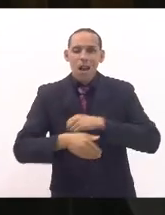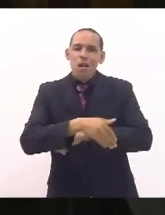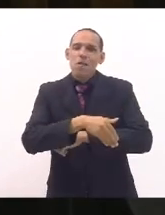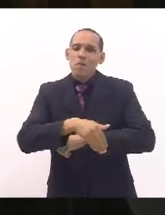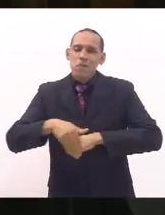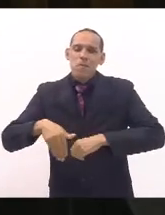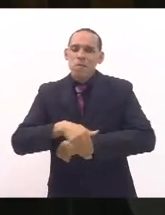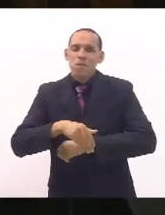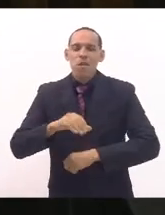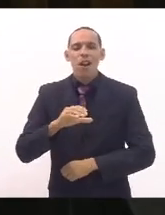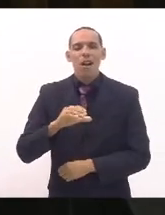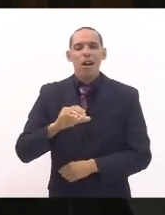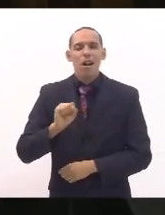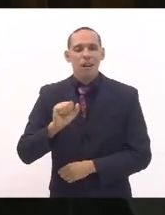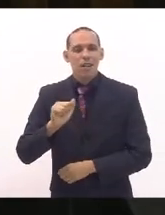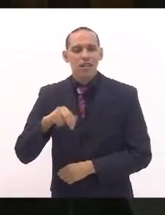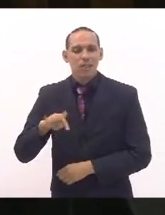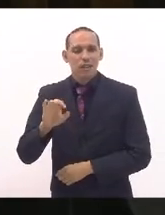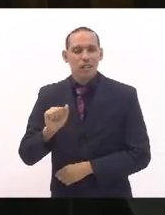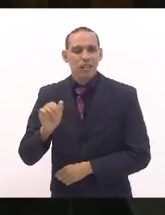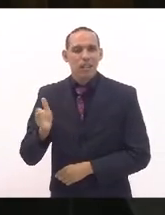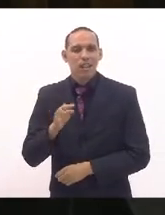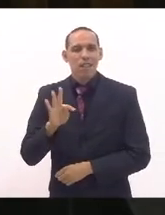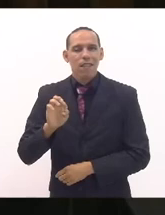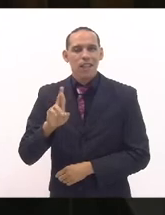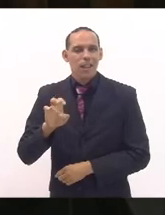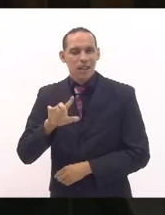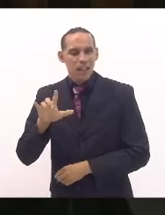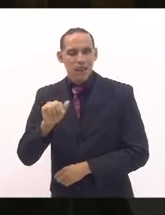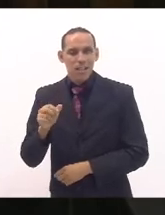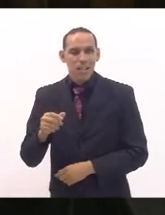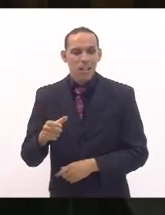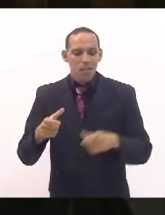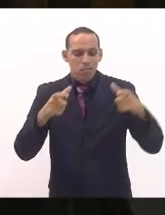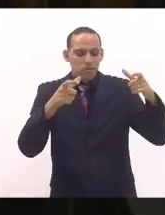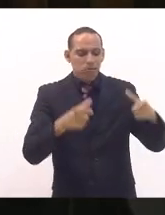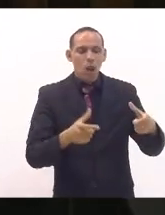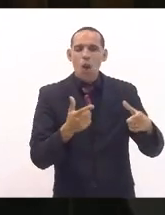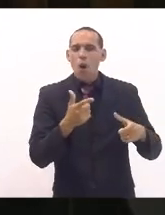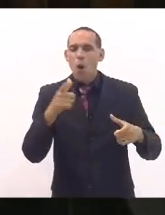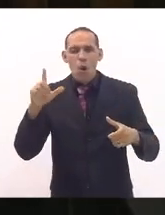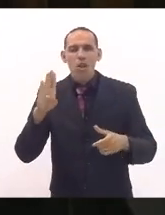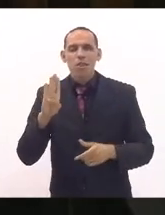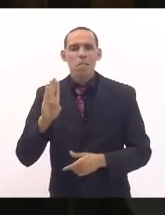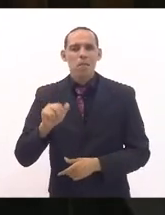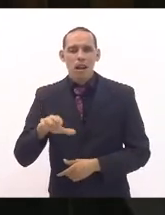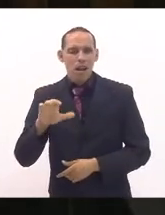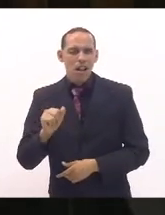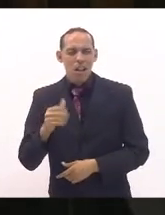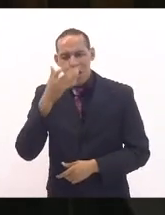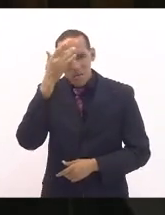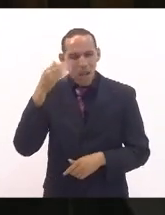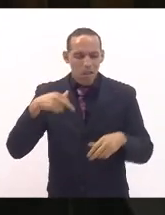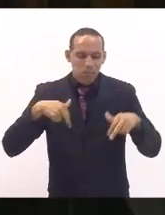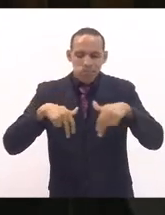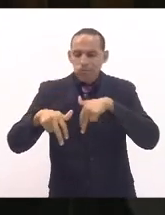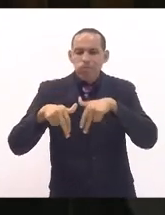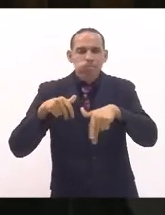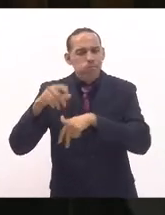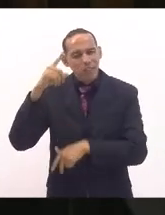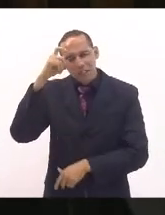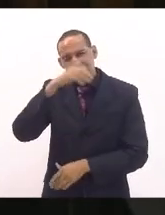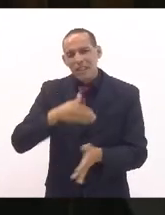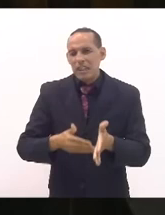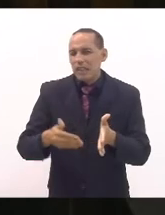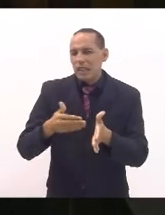mínima, eles botaram uma banca fora dos padrões, impedindo o ir e vir das pessoas, inclusive